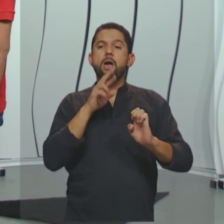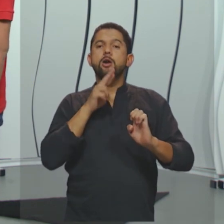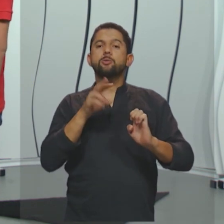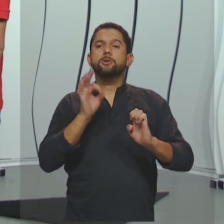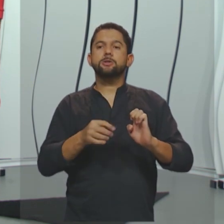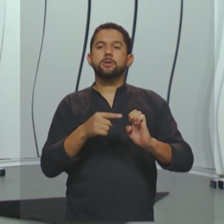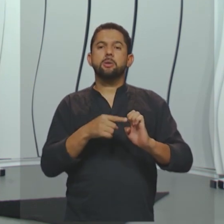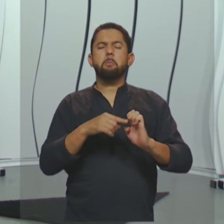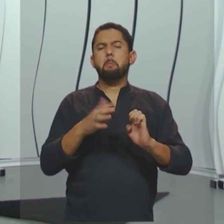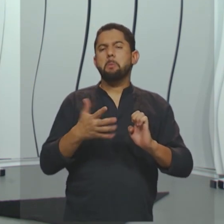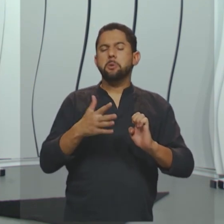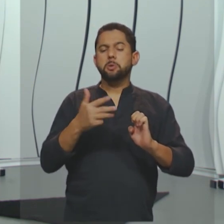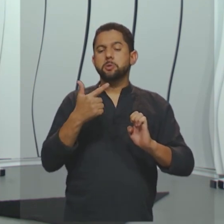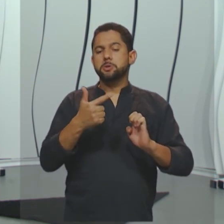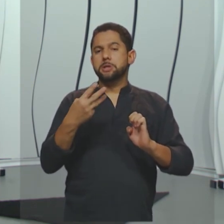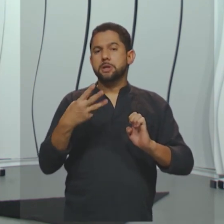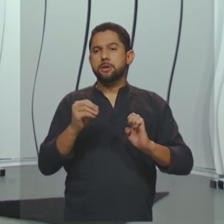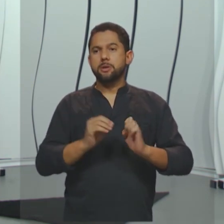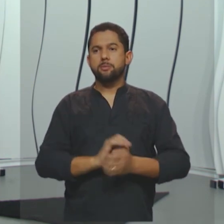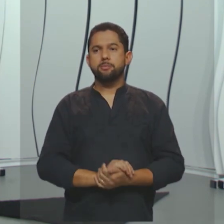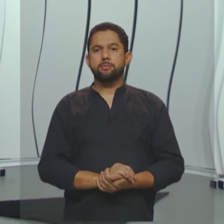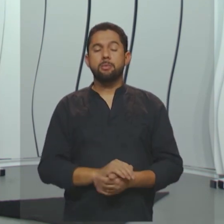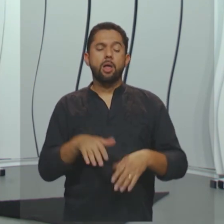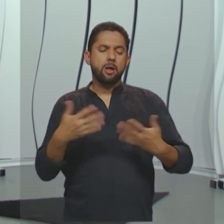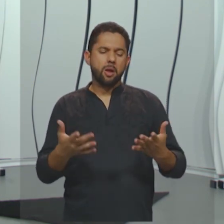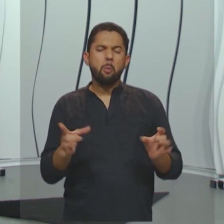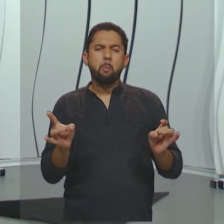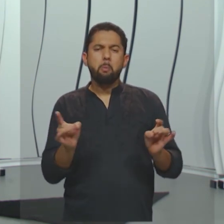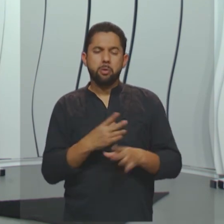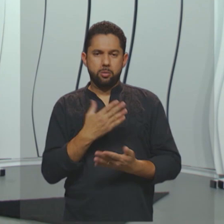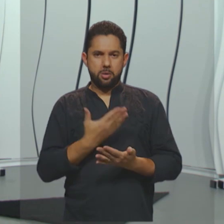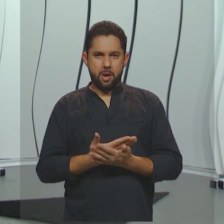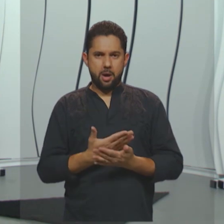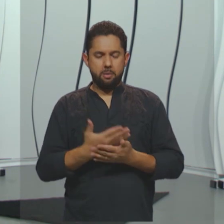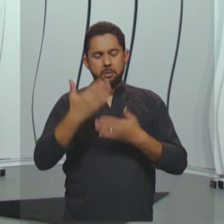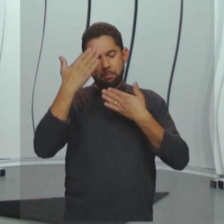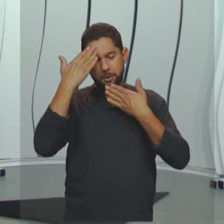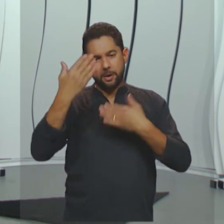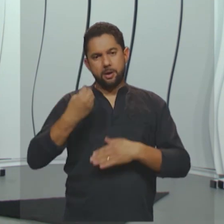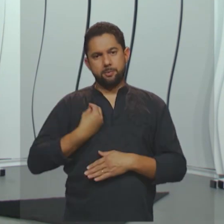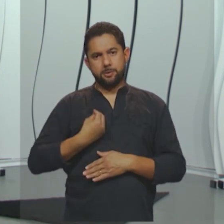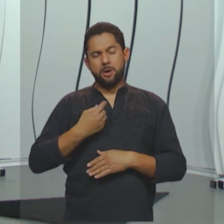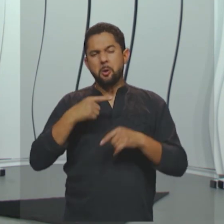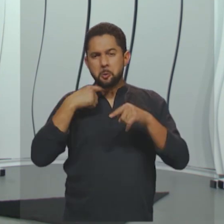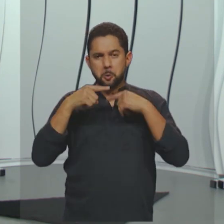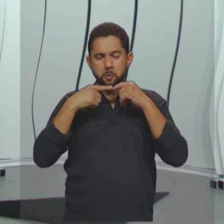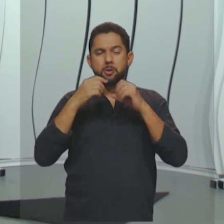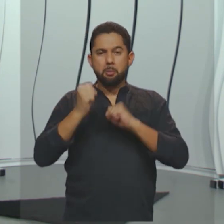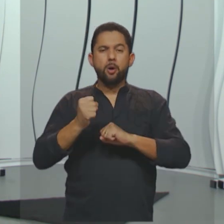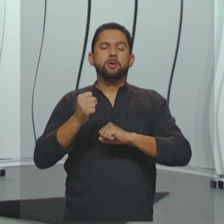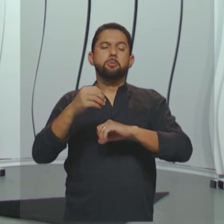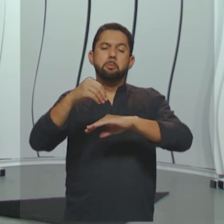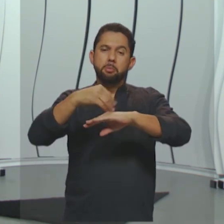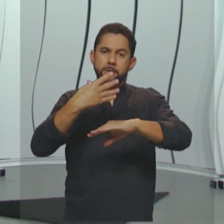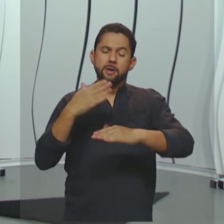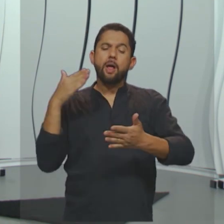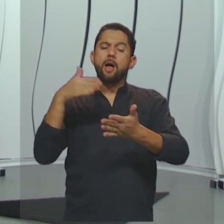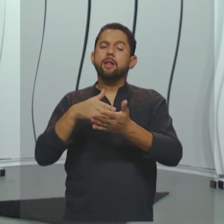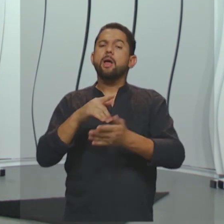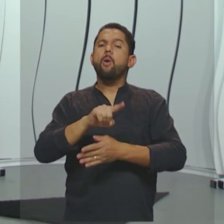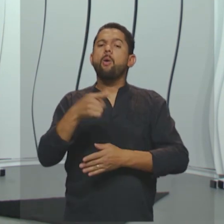230. Pessoal, a gente vai ficar por aqui. Agradeço a participação, mandem suas dúvidas e até a próxima.